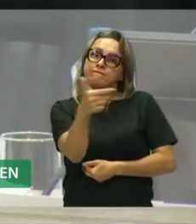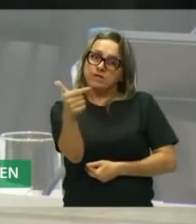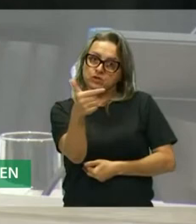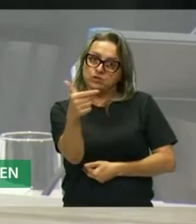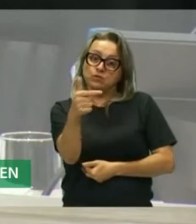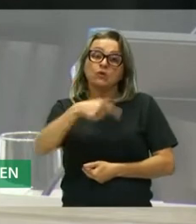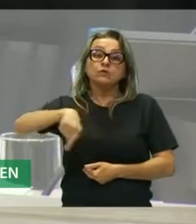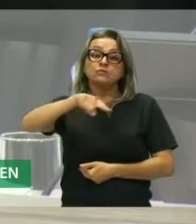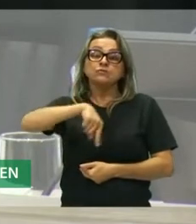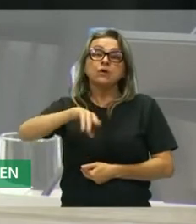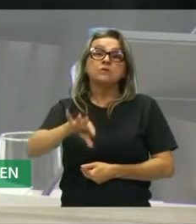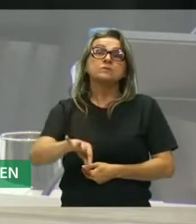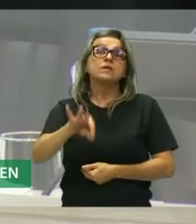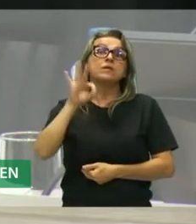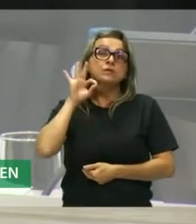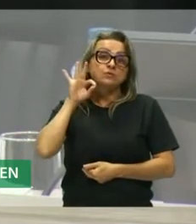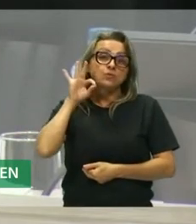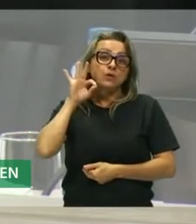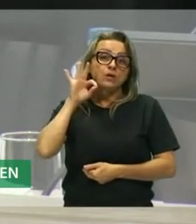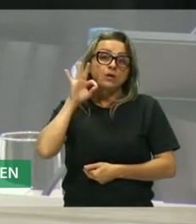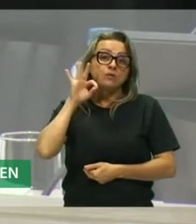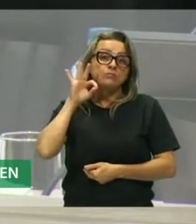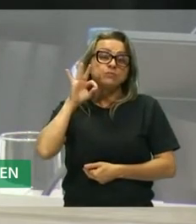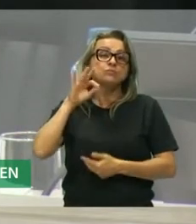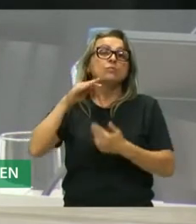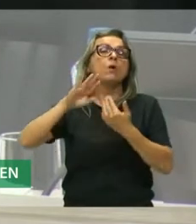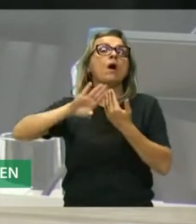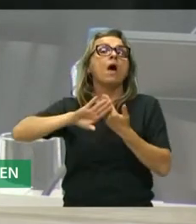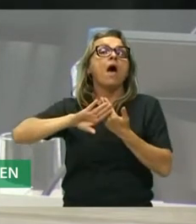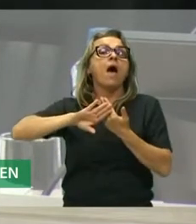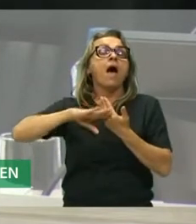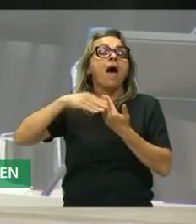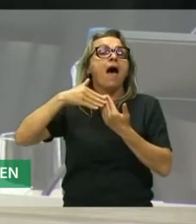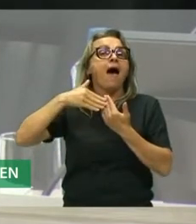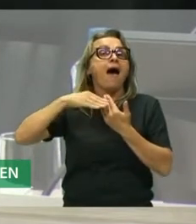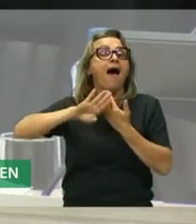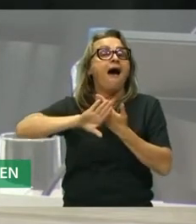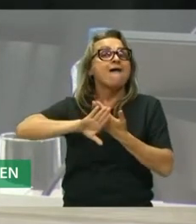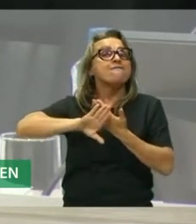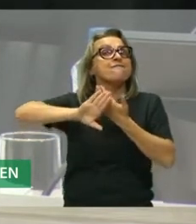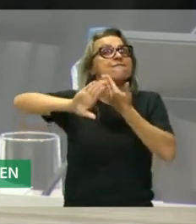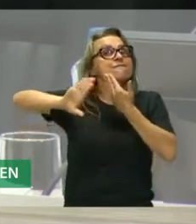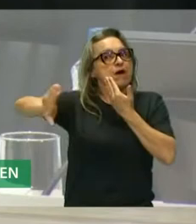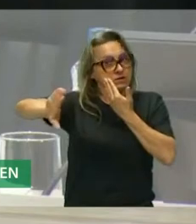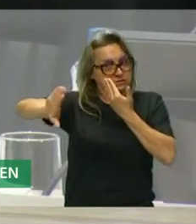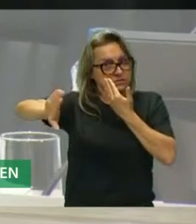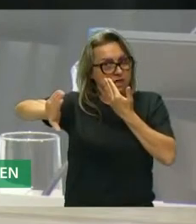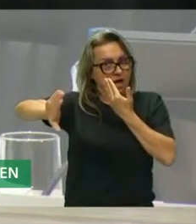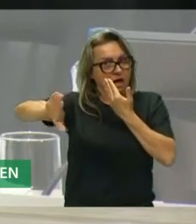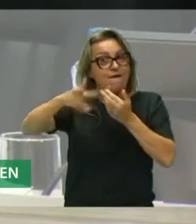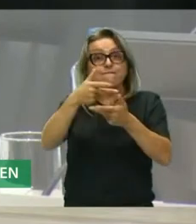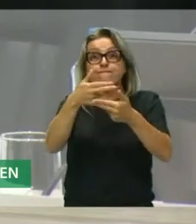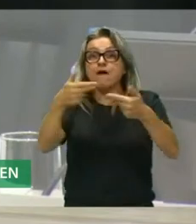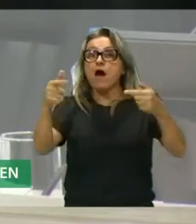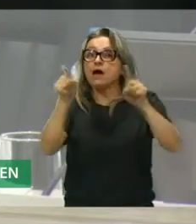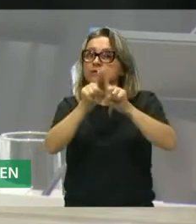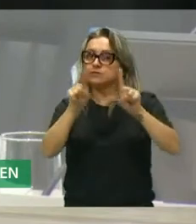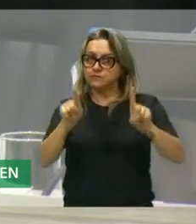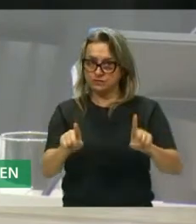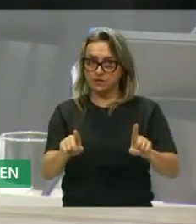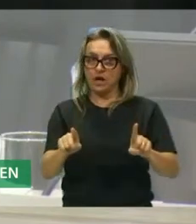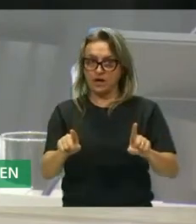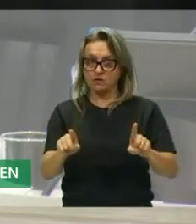optamos por afastar várias pessoas que estavam ligadas à administração, optamos por fazer uma